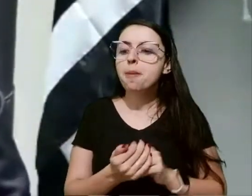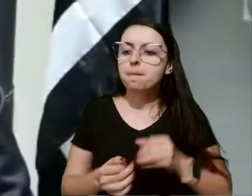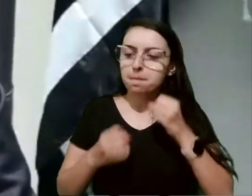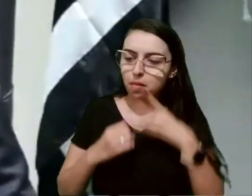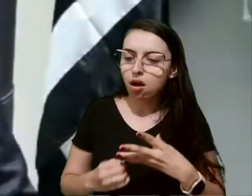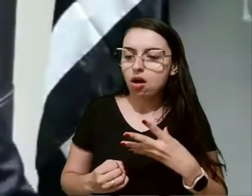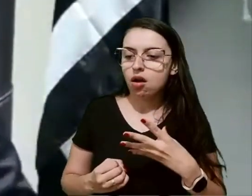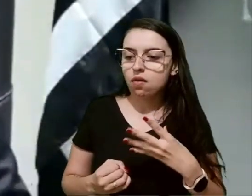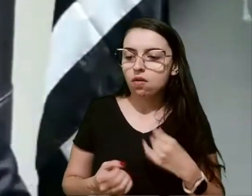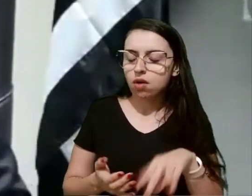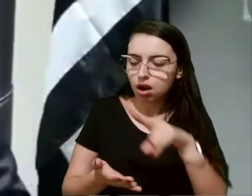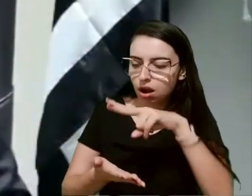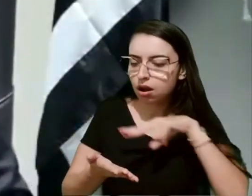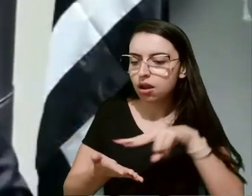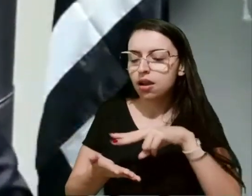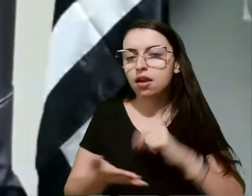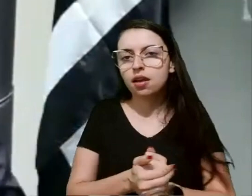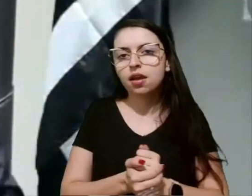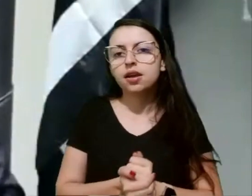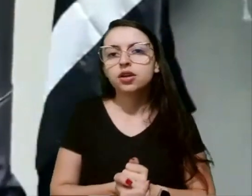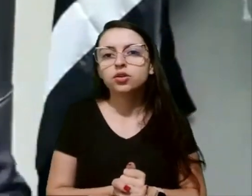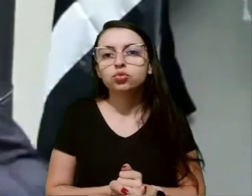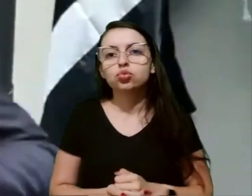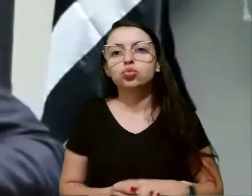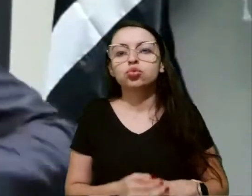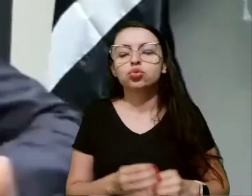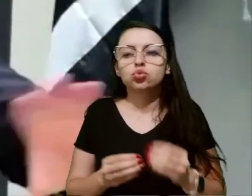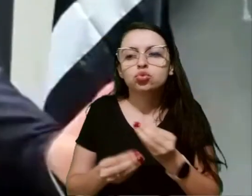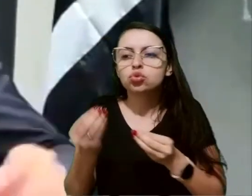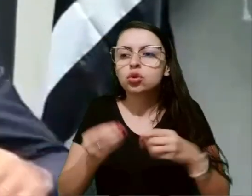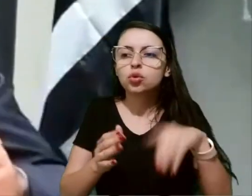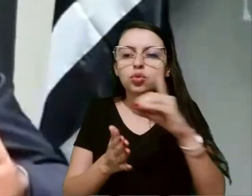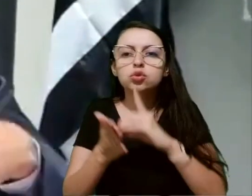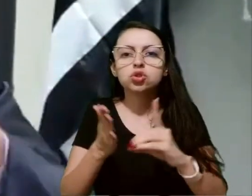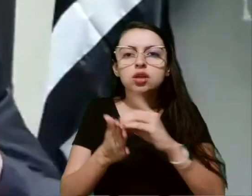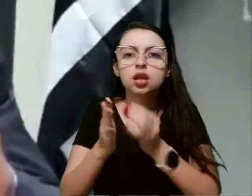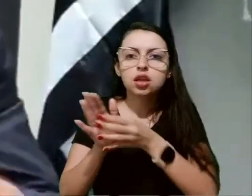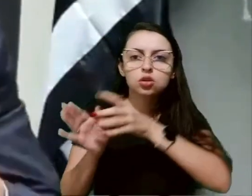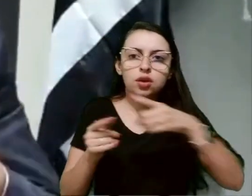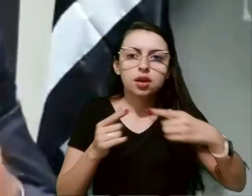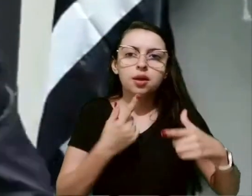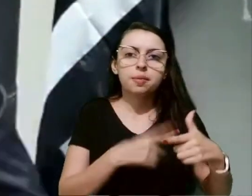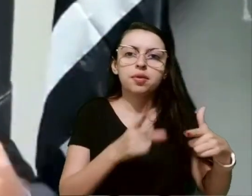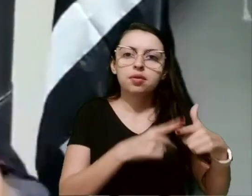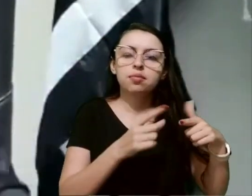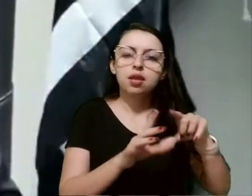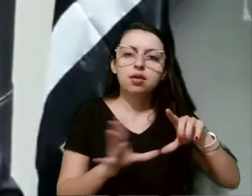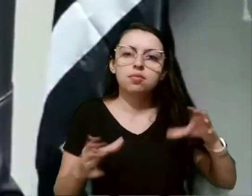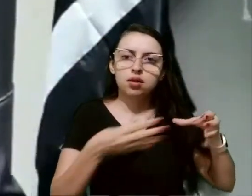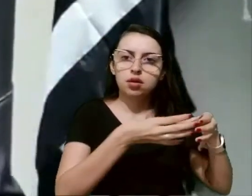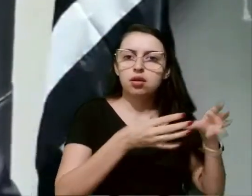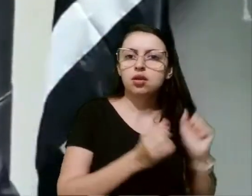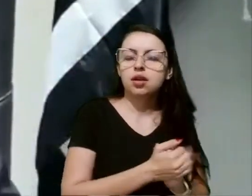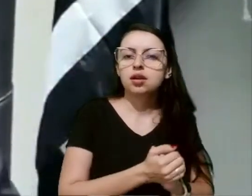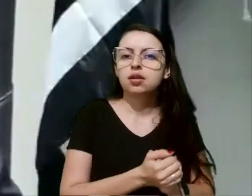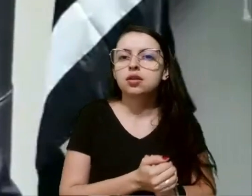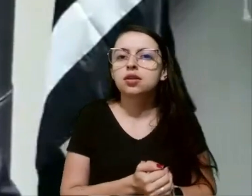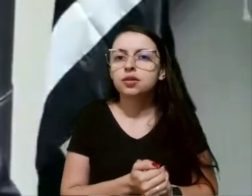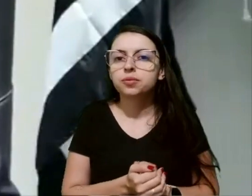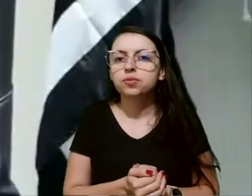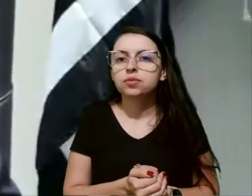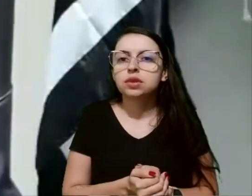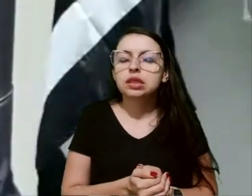que ele tinha essa visão dessa pureza do direito, vamos isolar os problemas, todas as perguntas que eu estava fazendo eram questões que ele classificaria como